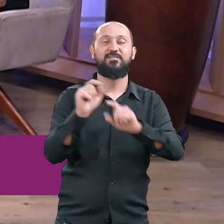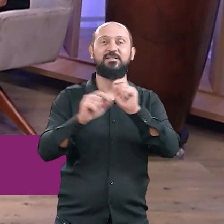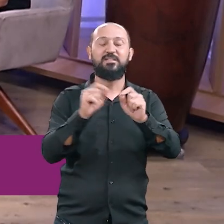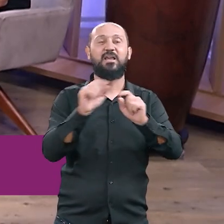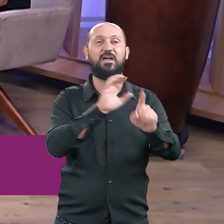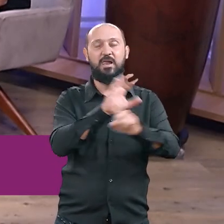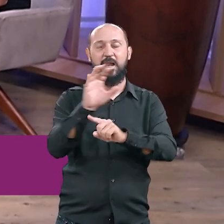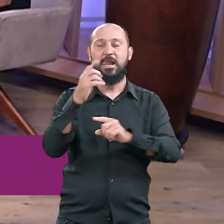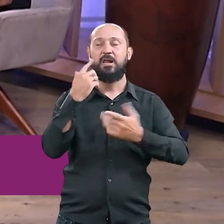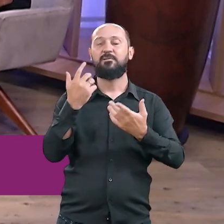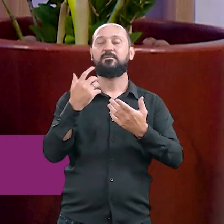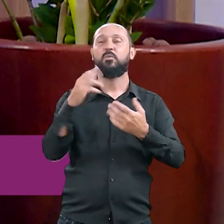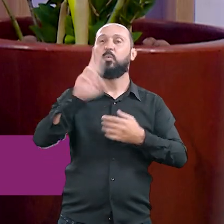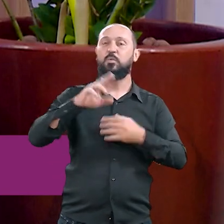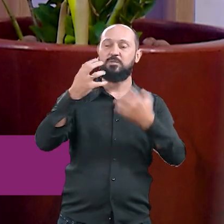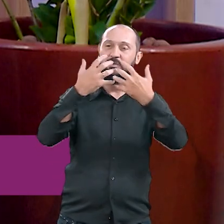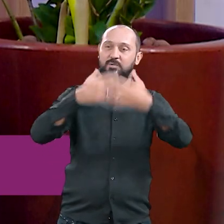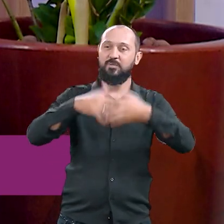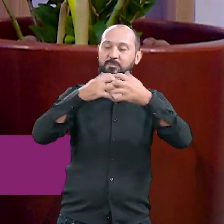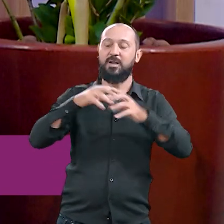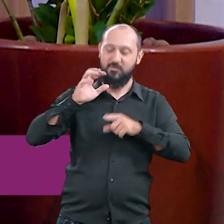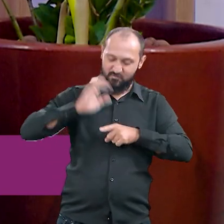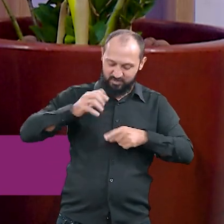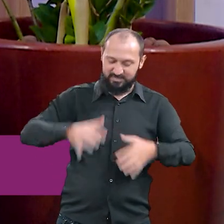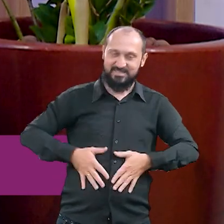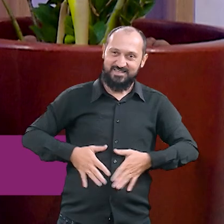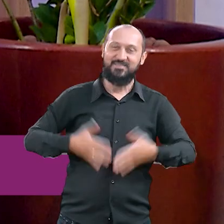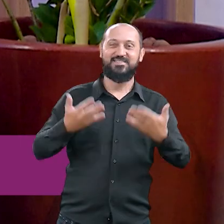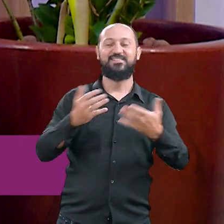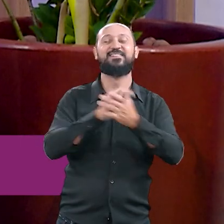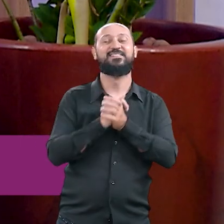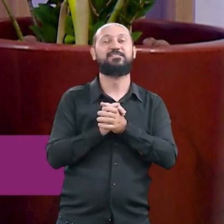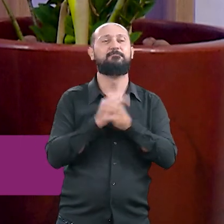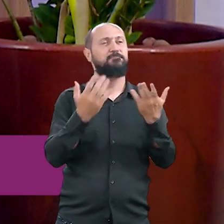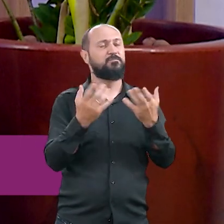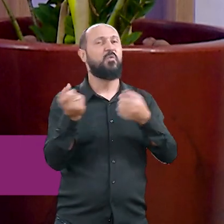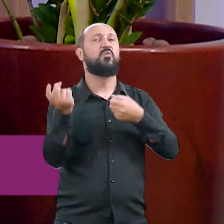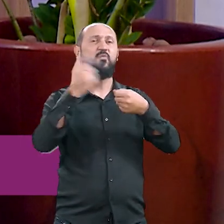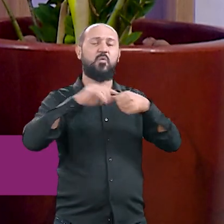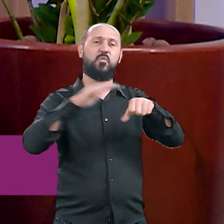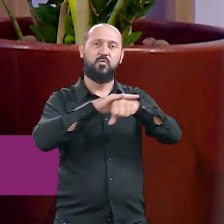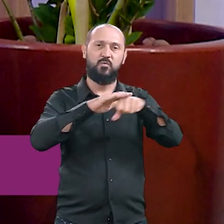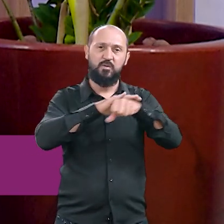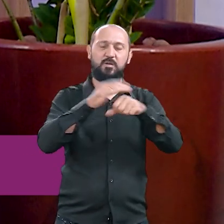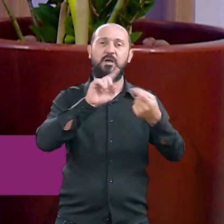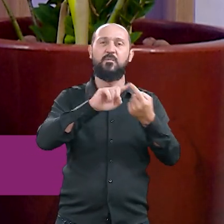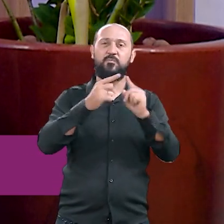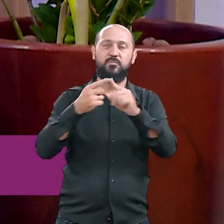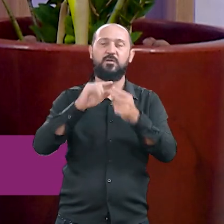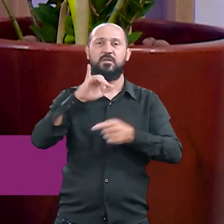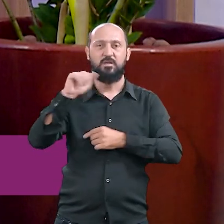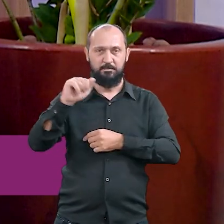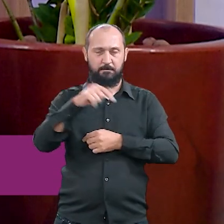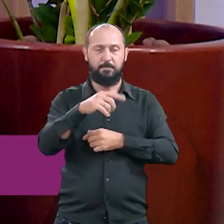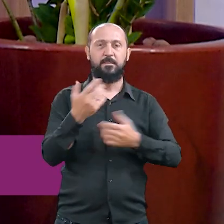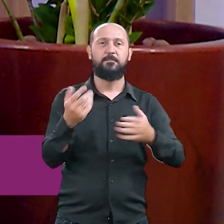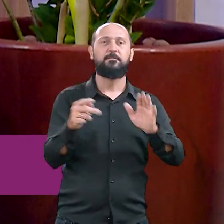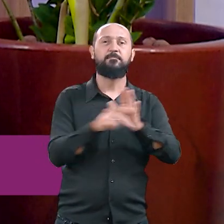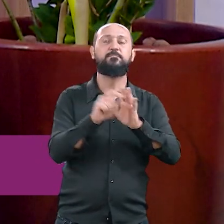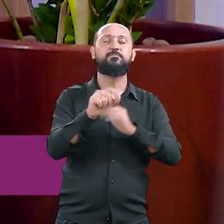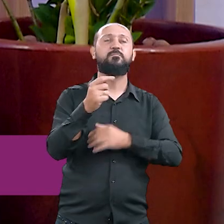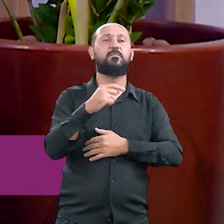sabe que aquilo está acontecendo, vai nos bastidores mesmo. Né? Infelizmente as pessoas, elas também dotadas pelas suas paixões e ideologias,